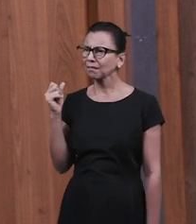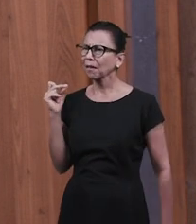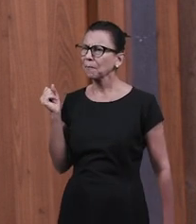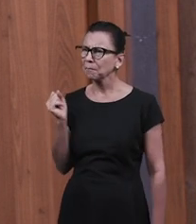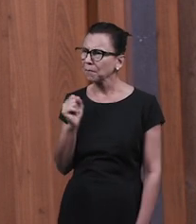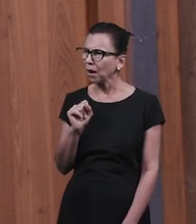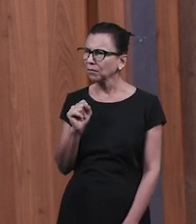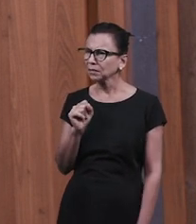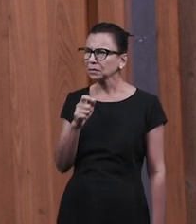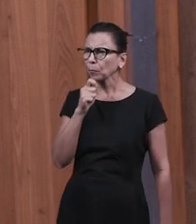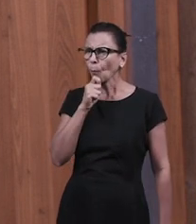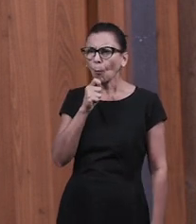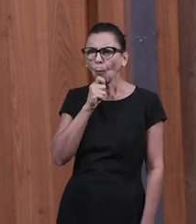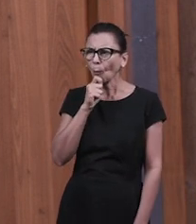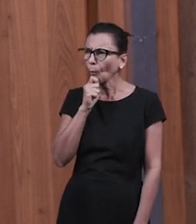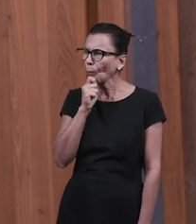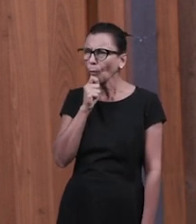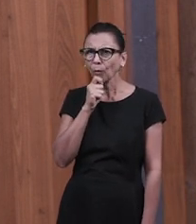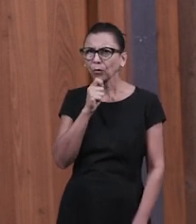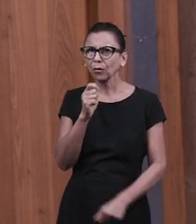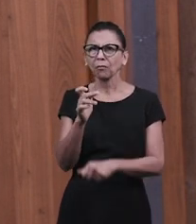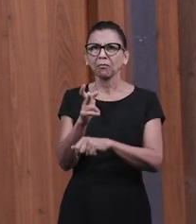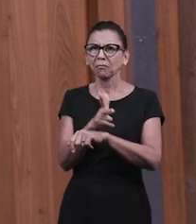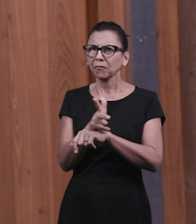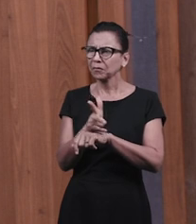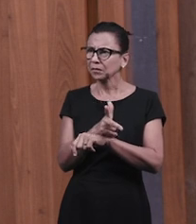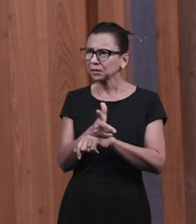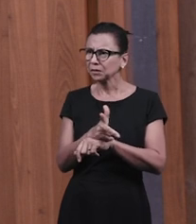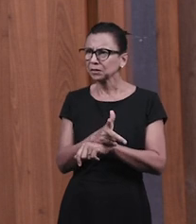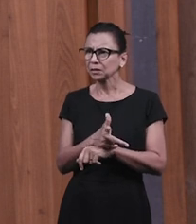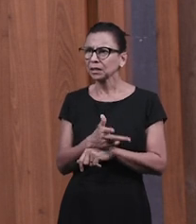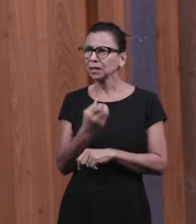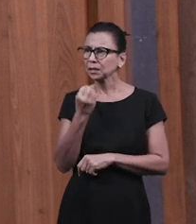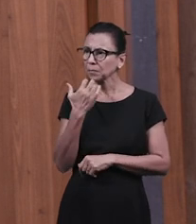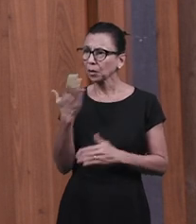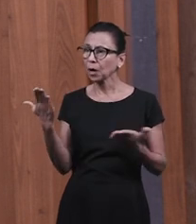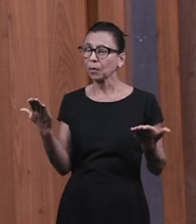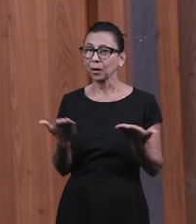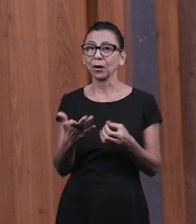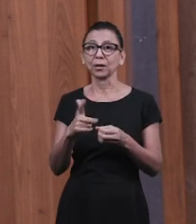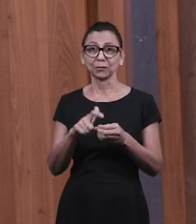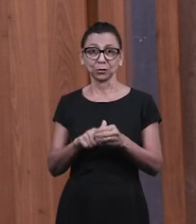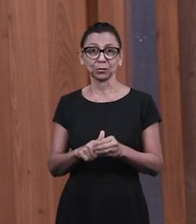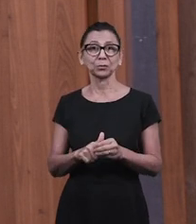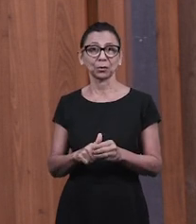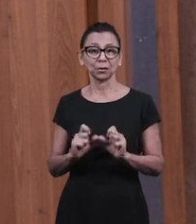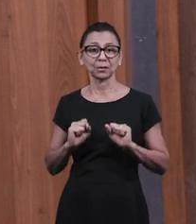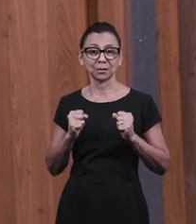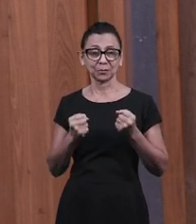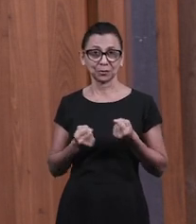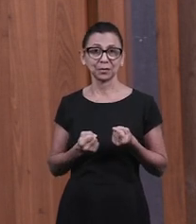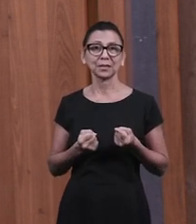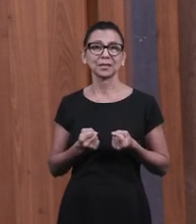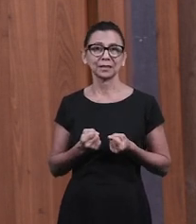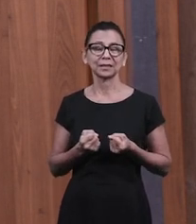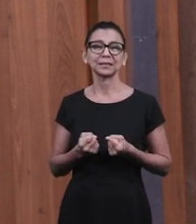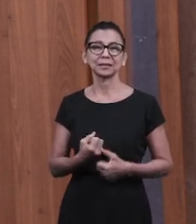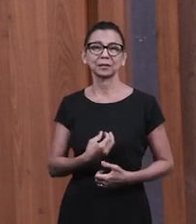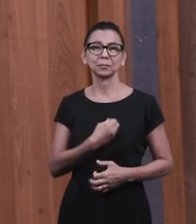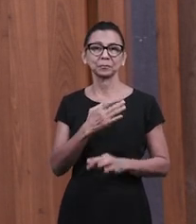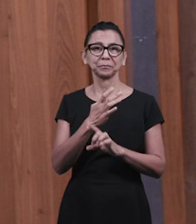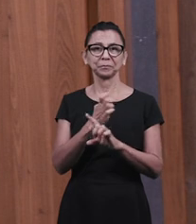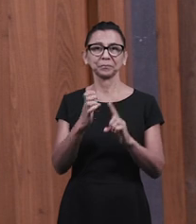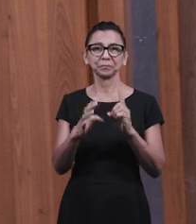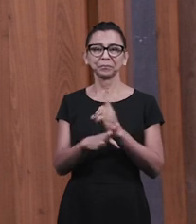não participava enviando vídeos, mas agora o Felipe está de volta, muito participante, muito ativo da Escola